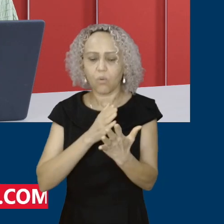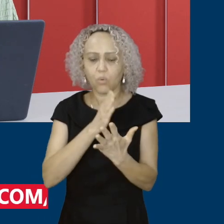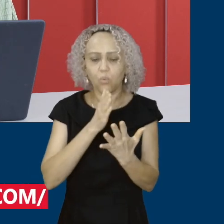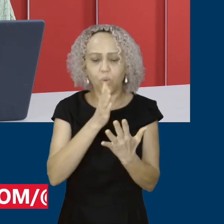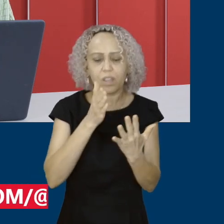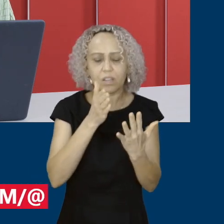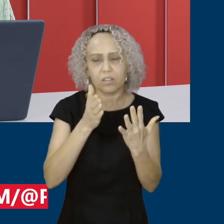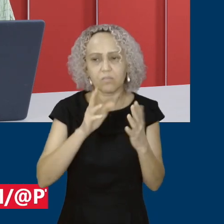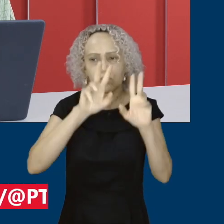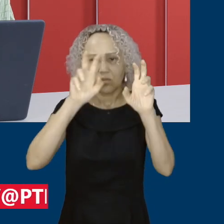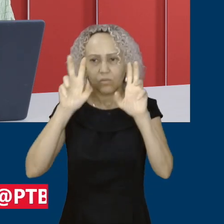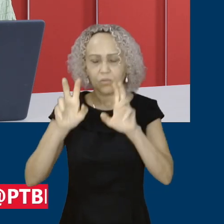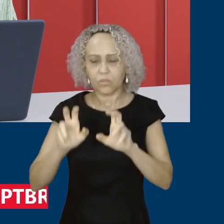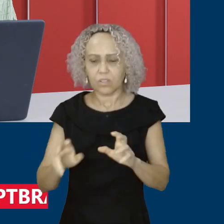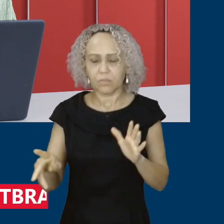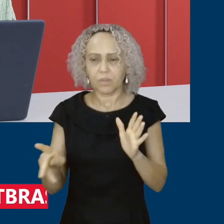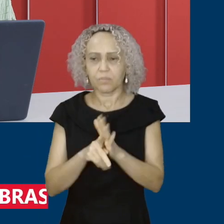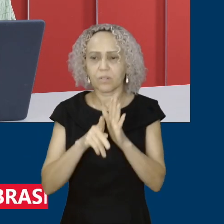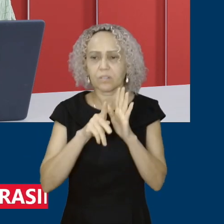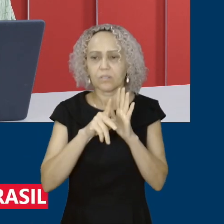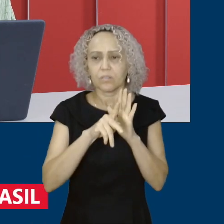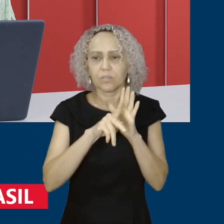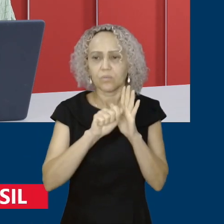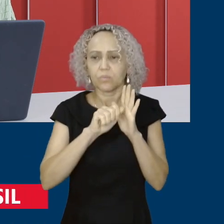PAC. Muito obrigada pela participação.